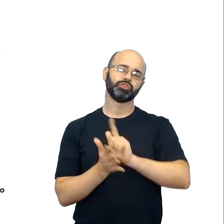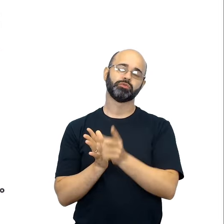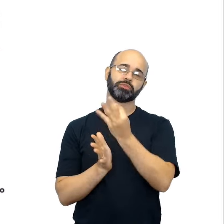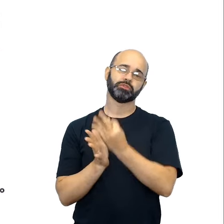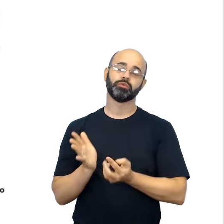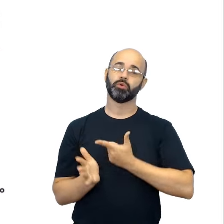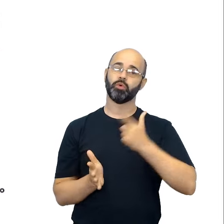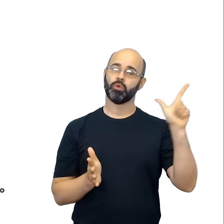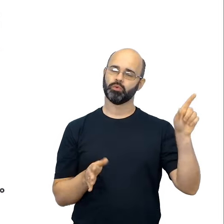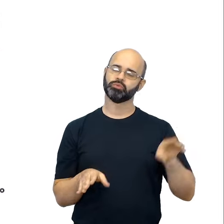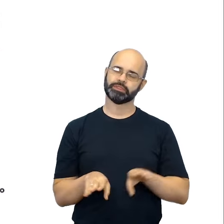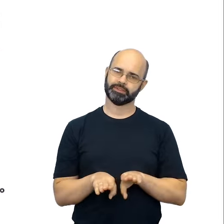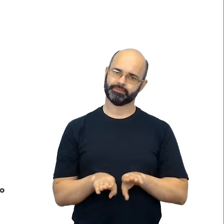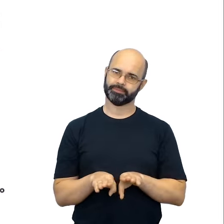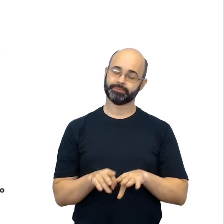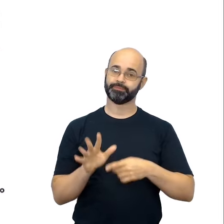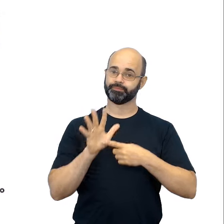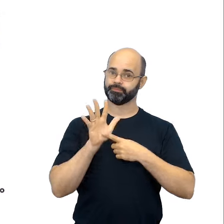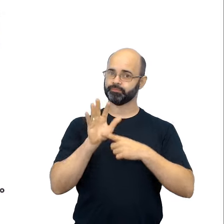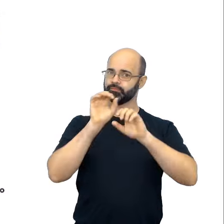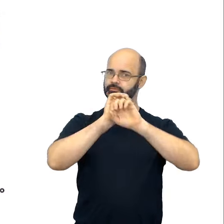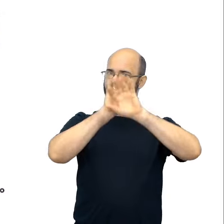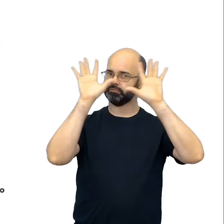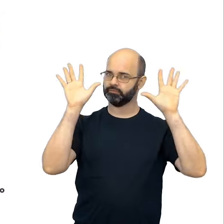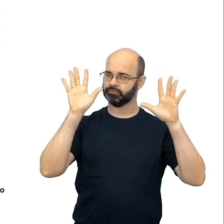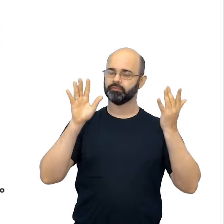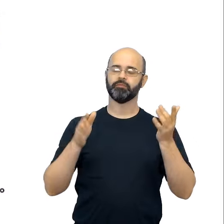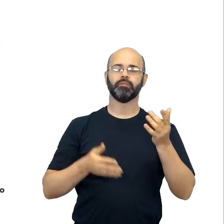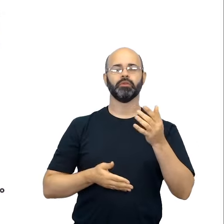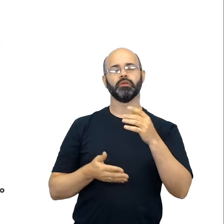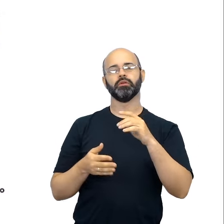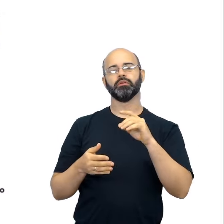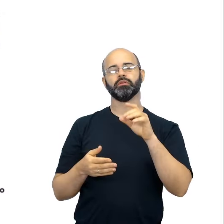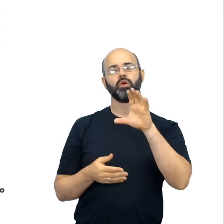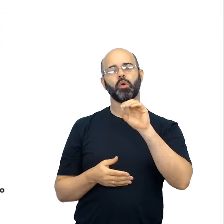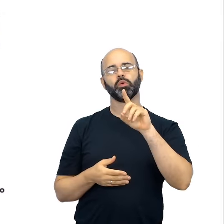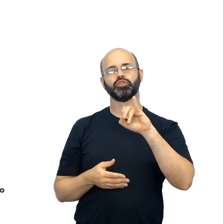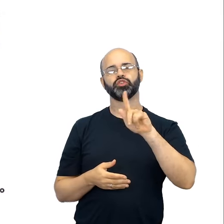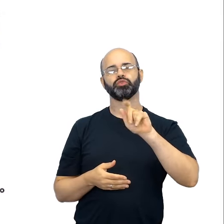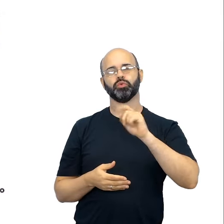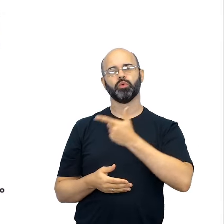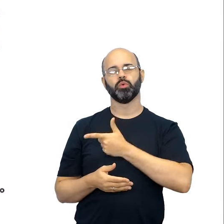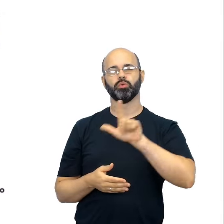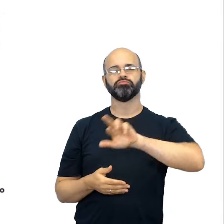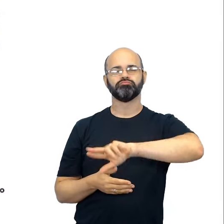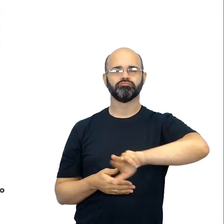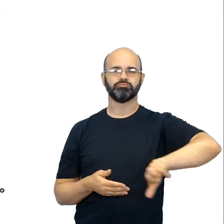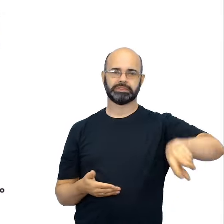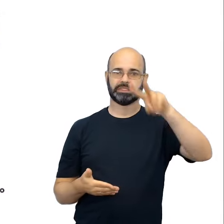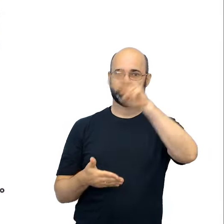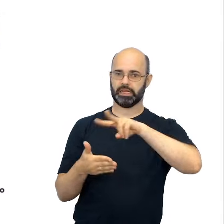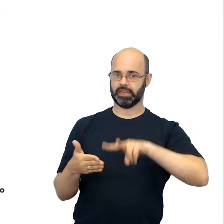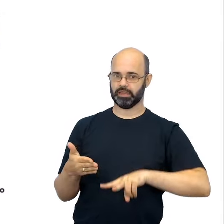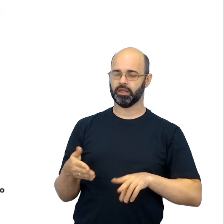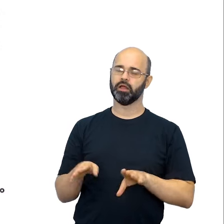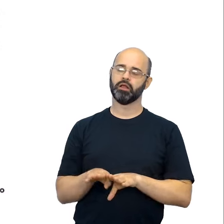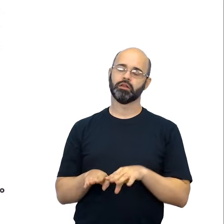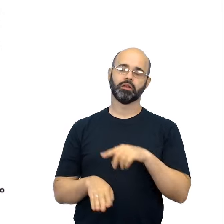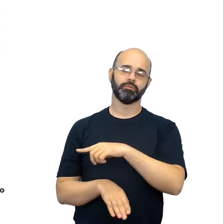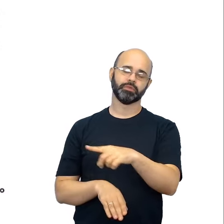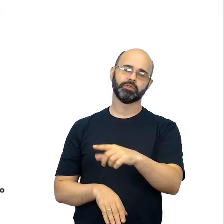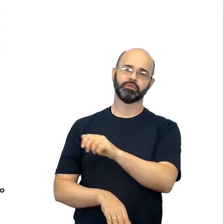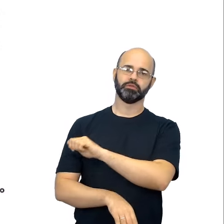estamos enfatizando que, para além de ler vários códigos, nós estamos, então, possibilitando aos nossos estudantes a